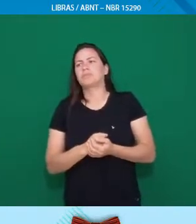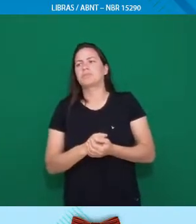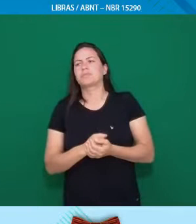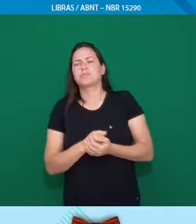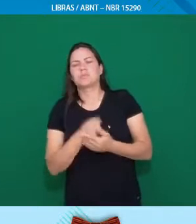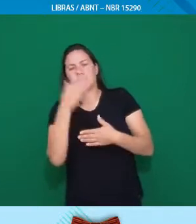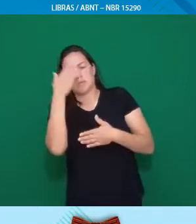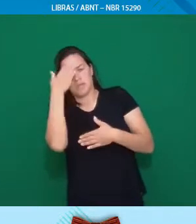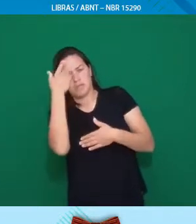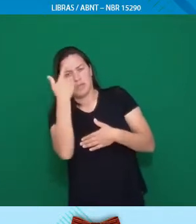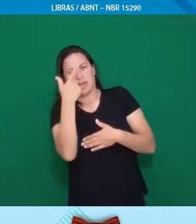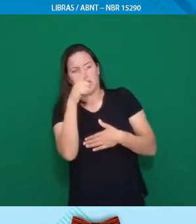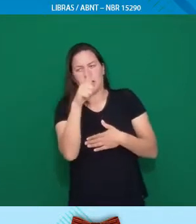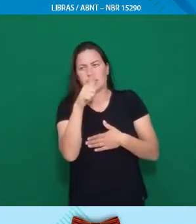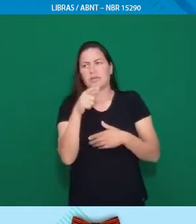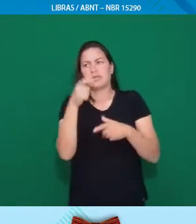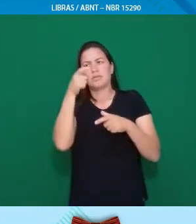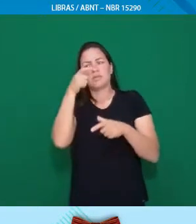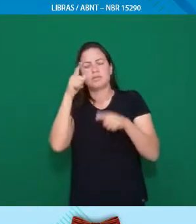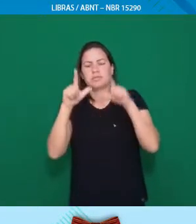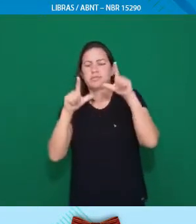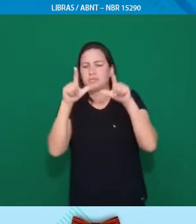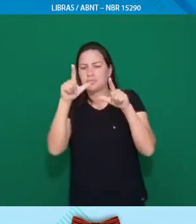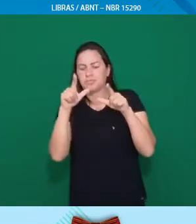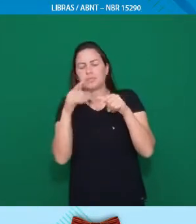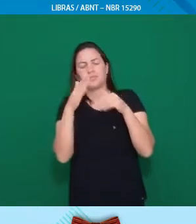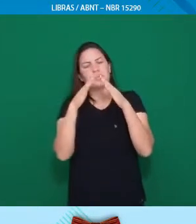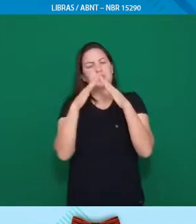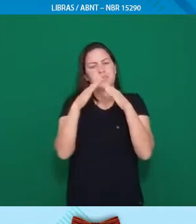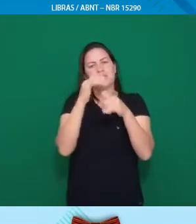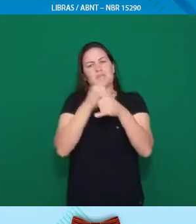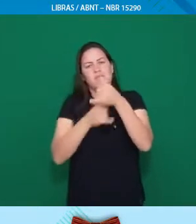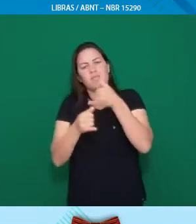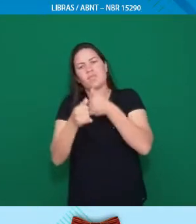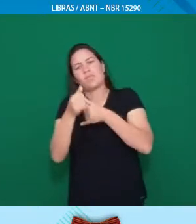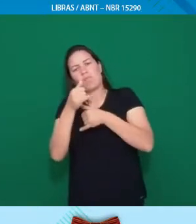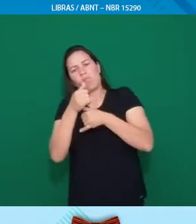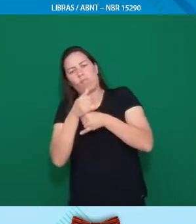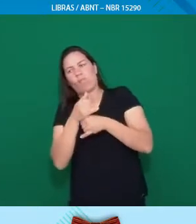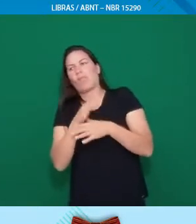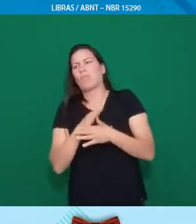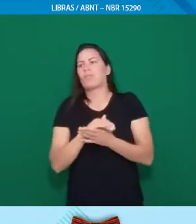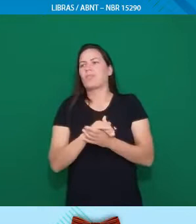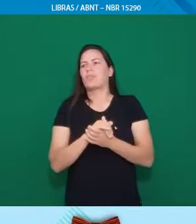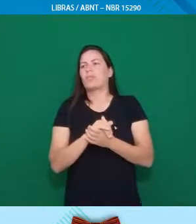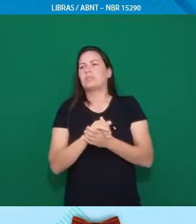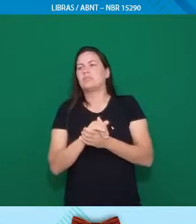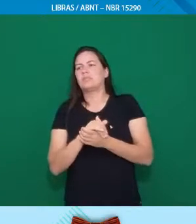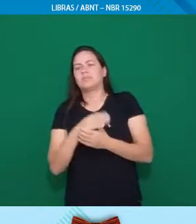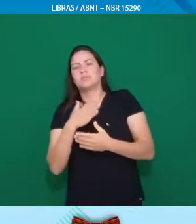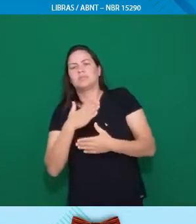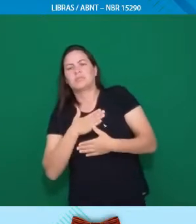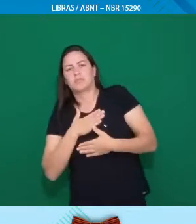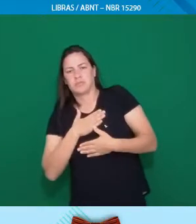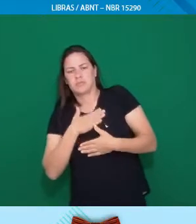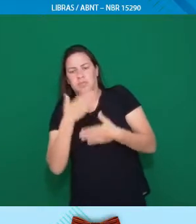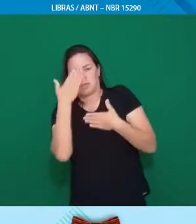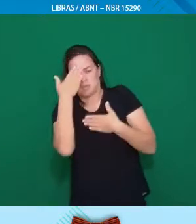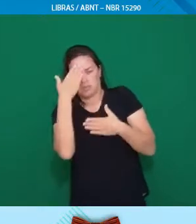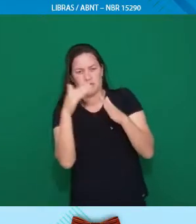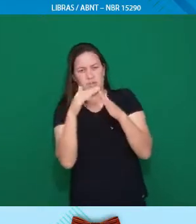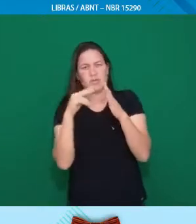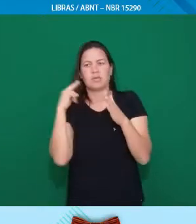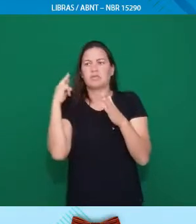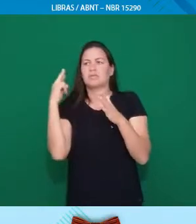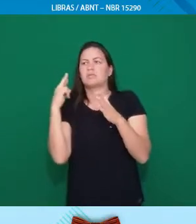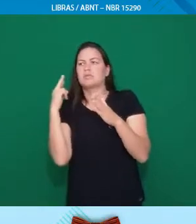mais uma vez não será Obrigado aí por estar sempre curtindo a cama de vereadora exceções e eu estendo mais uma vez